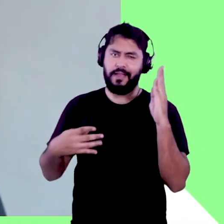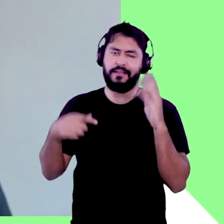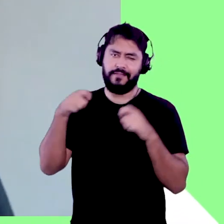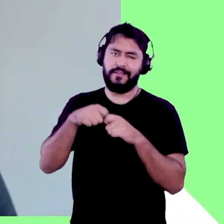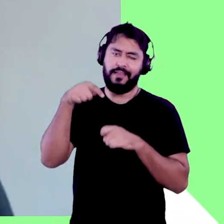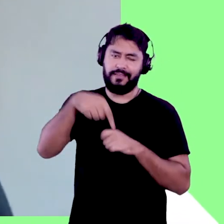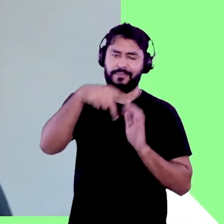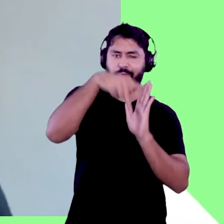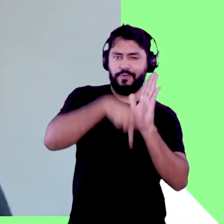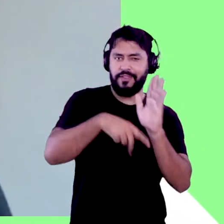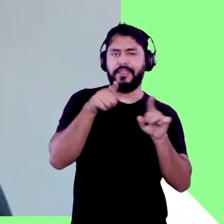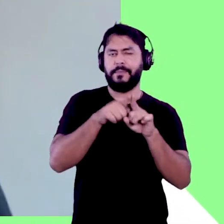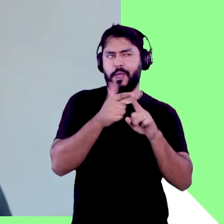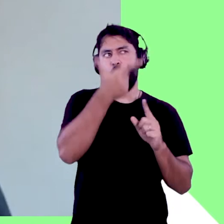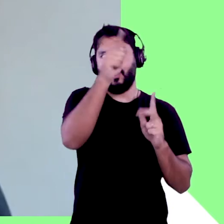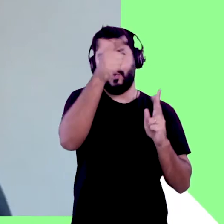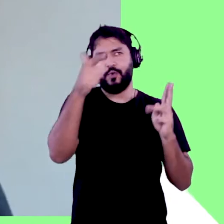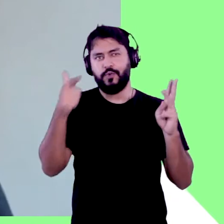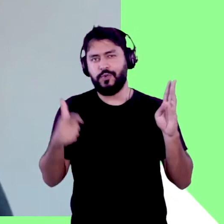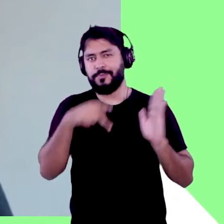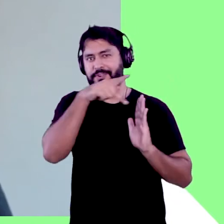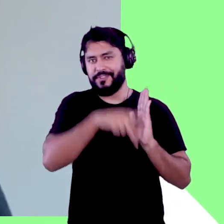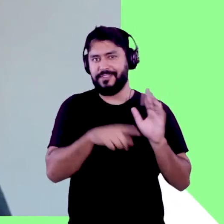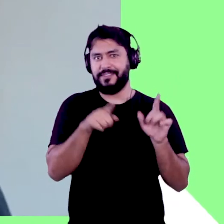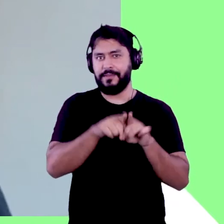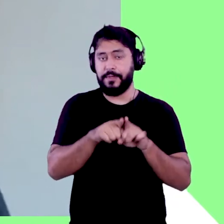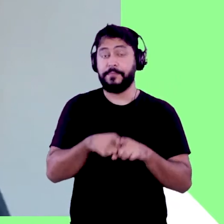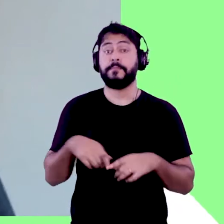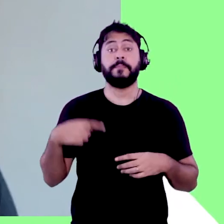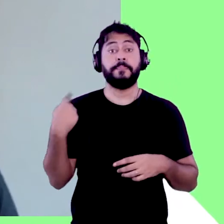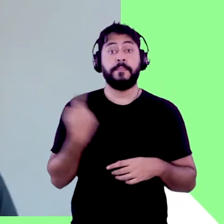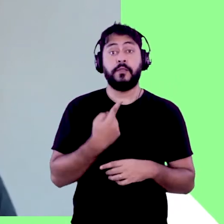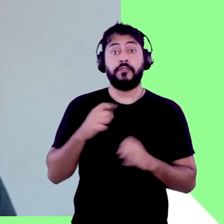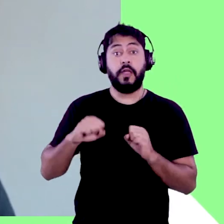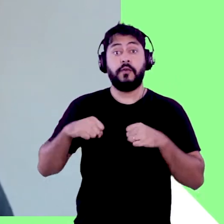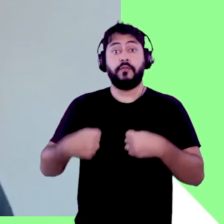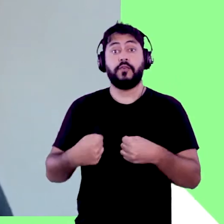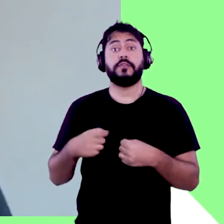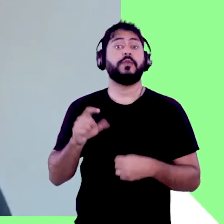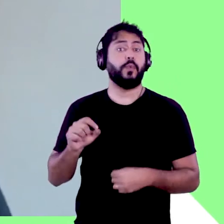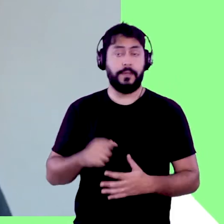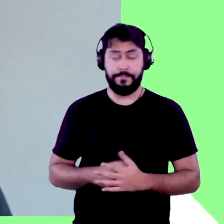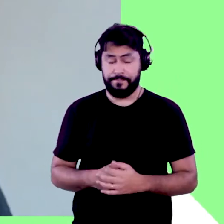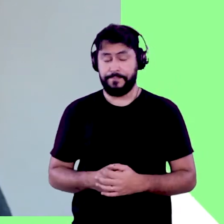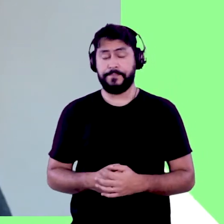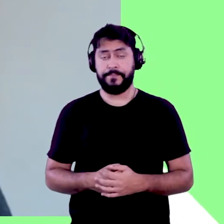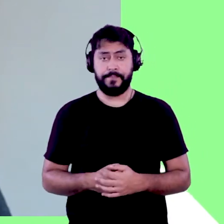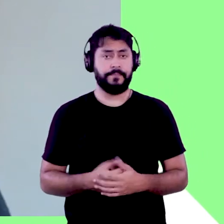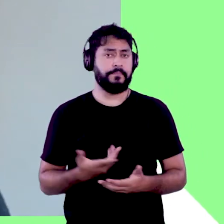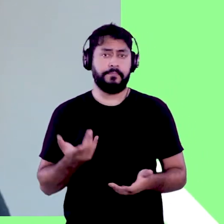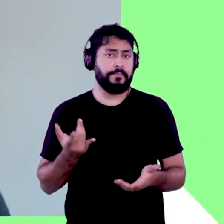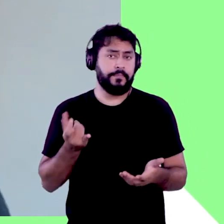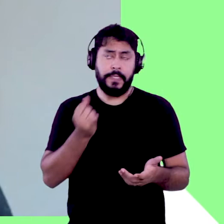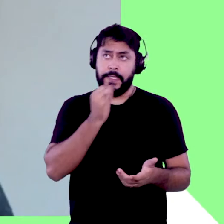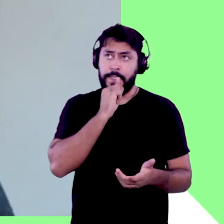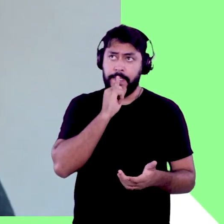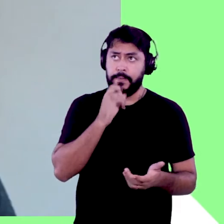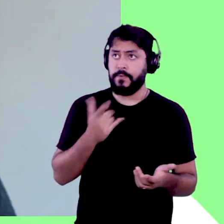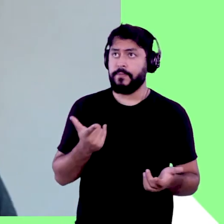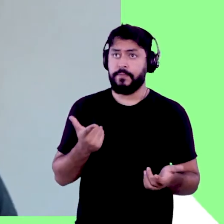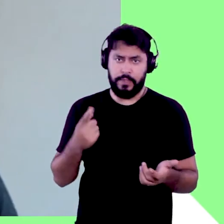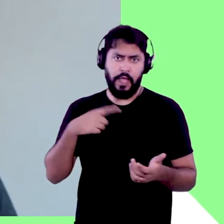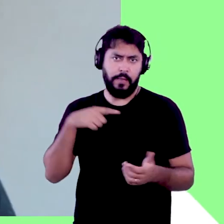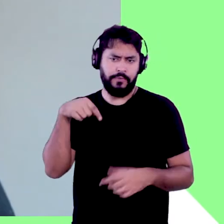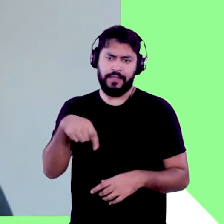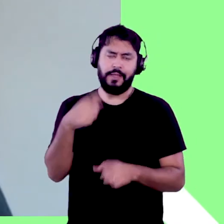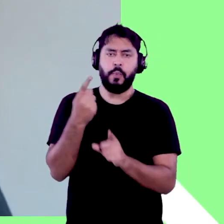também. E a gente está reforçando aí um aspecto de que temos esse encontro